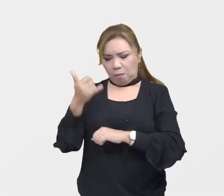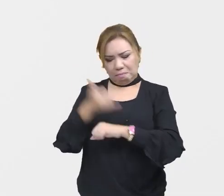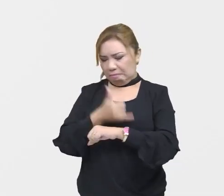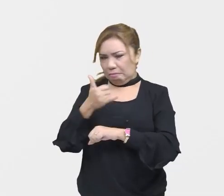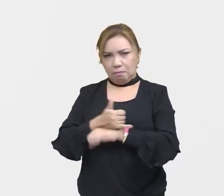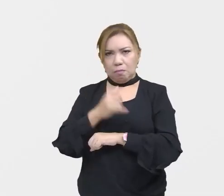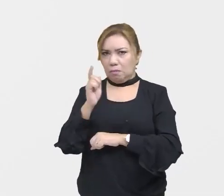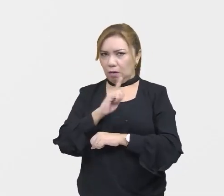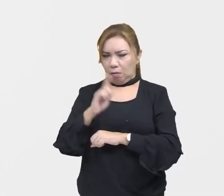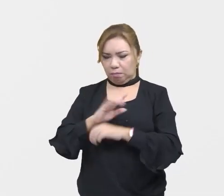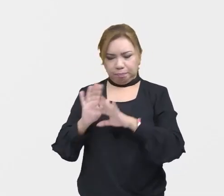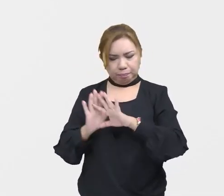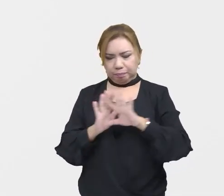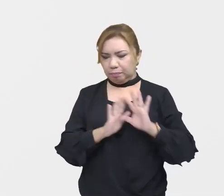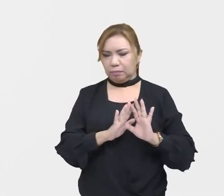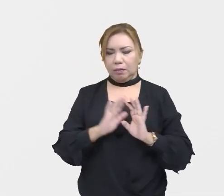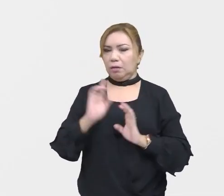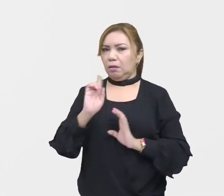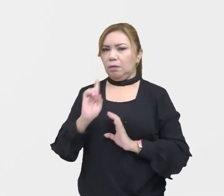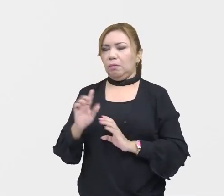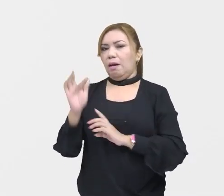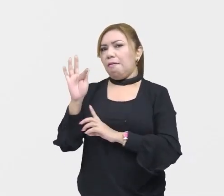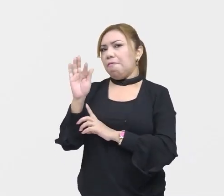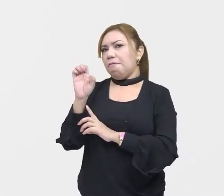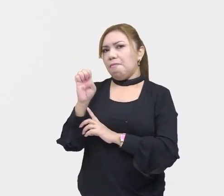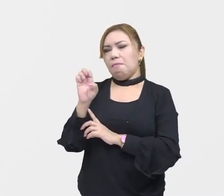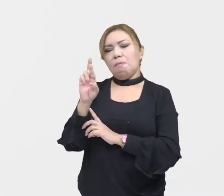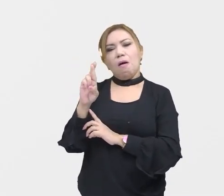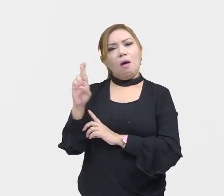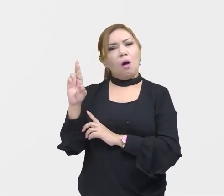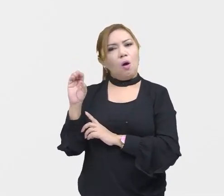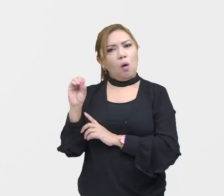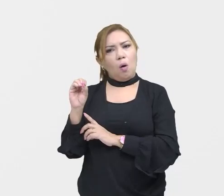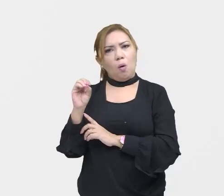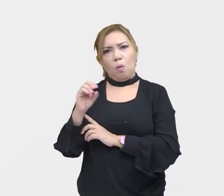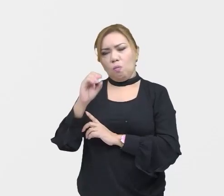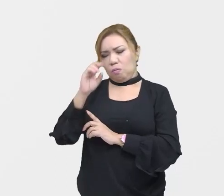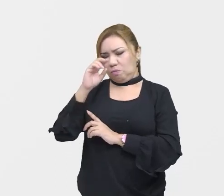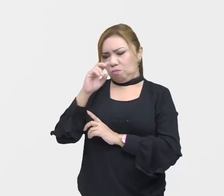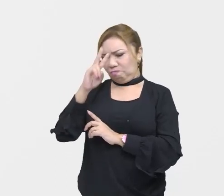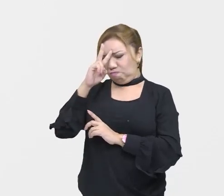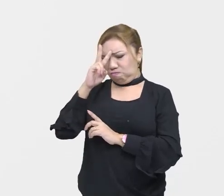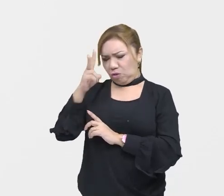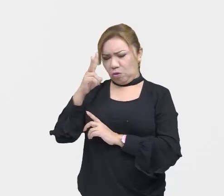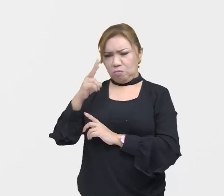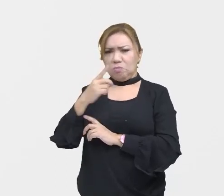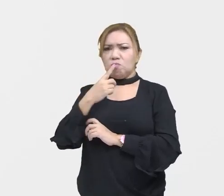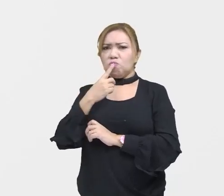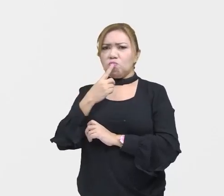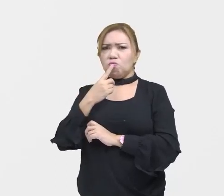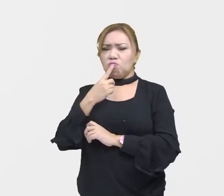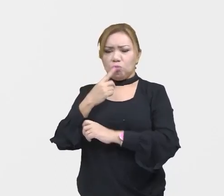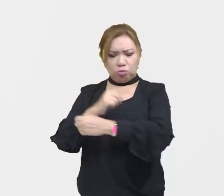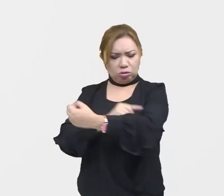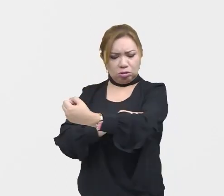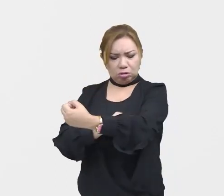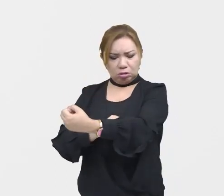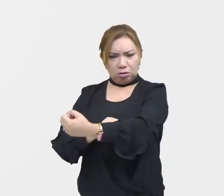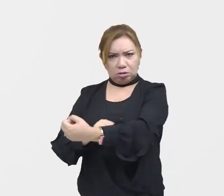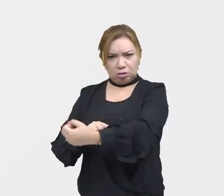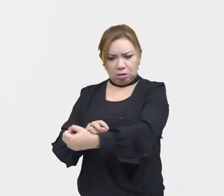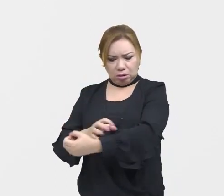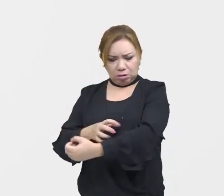peixes, fígados, gema, cereais e feijões. Os alimentos com ferro são bons para o sangue, pois ajudam